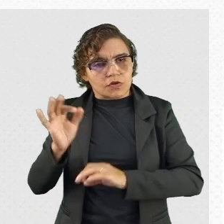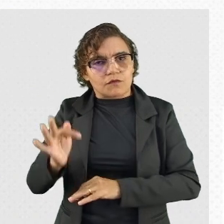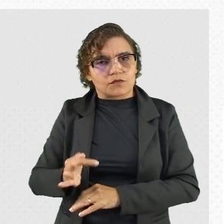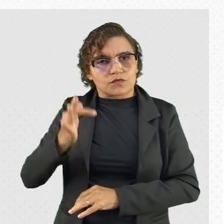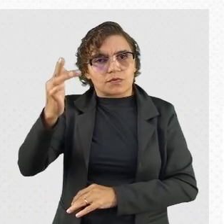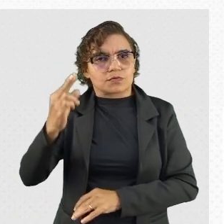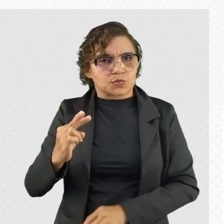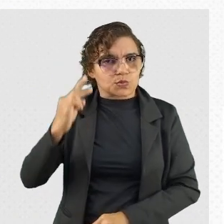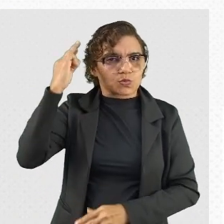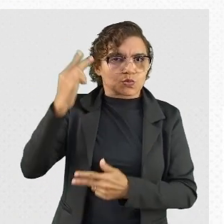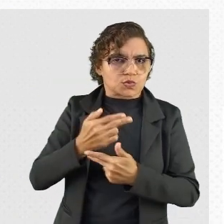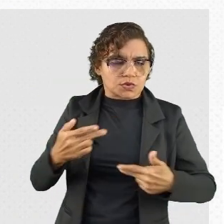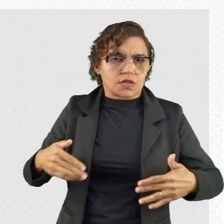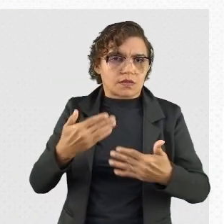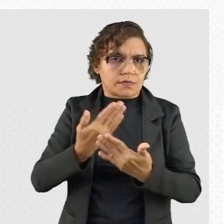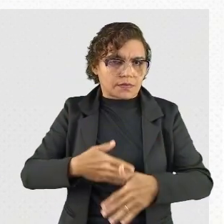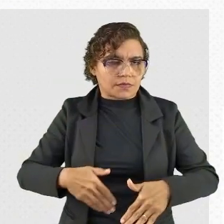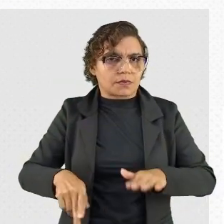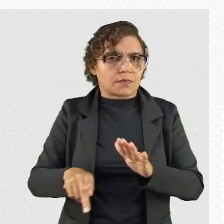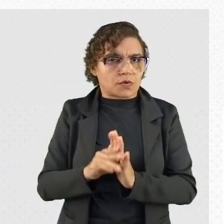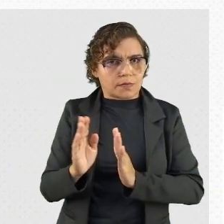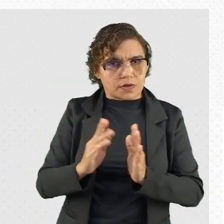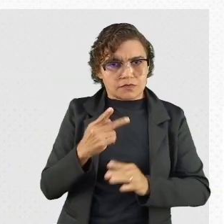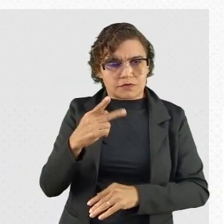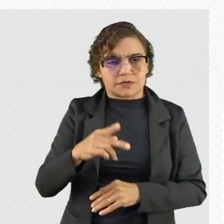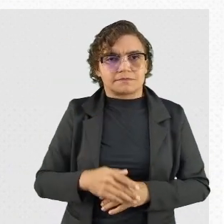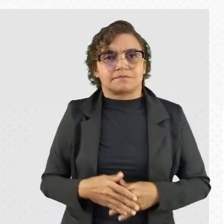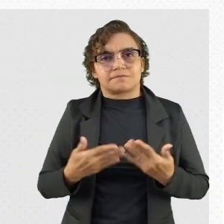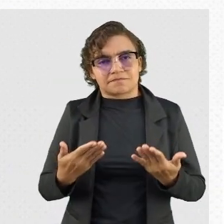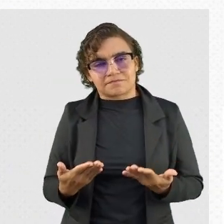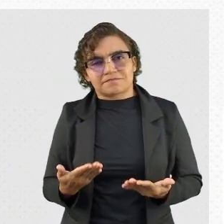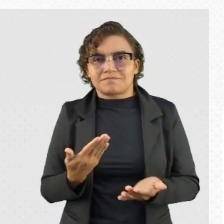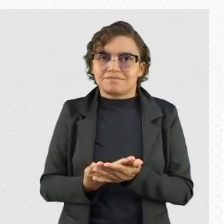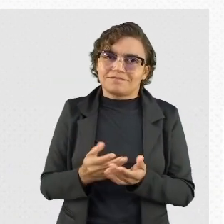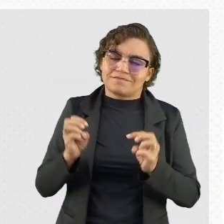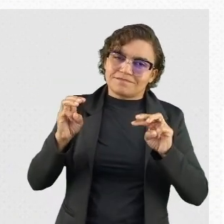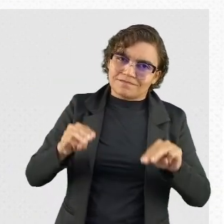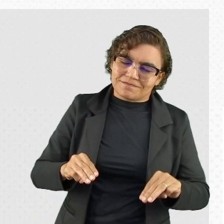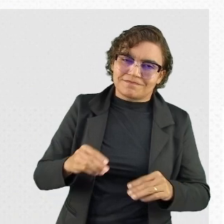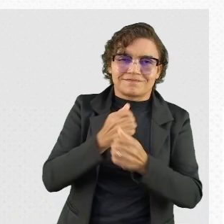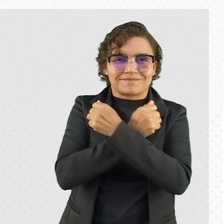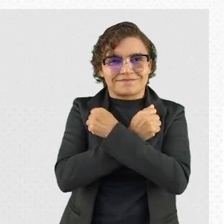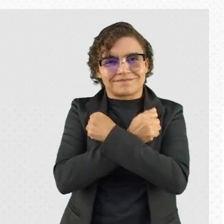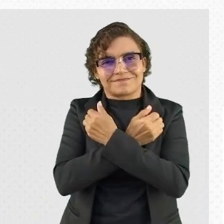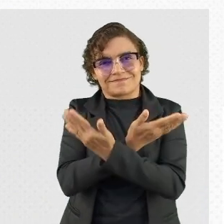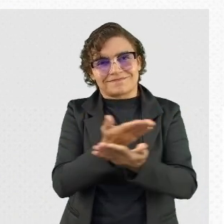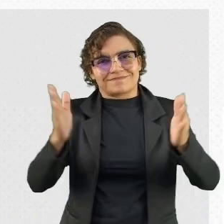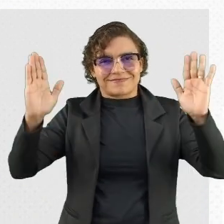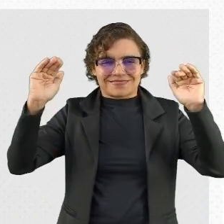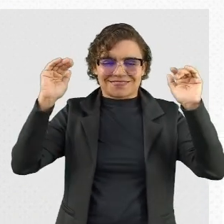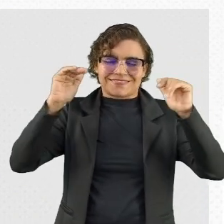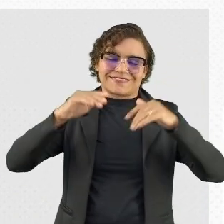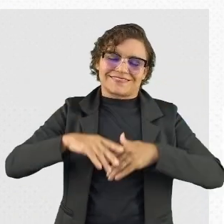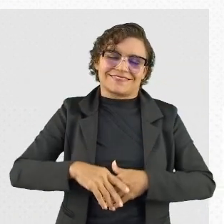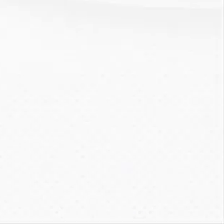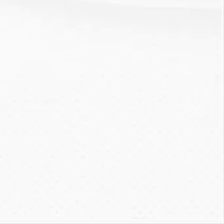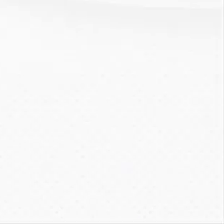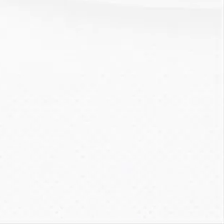para os vestibulares e para as provas aí dos períodos de vocês. Então, pessoal, por hoje é só. Aquele abraço e até mais.